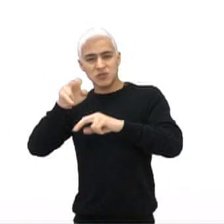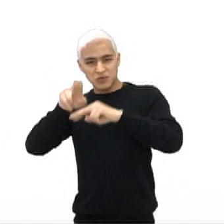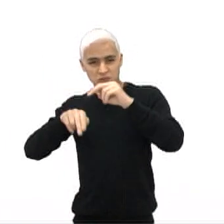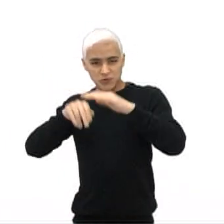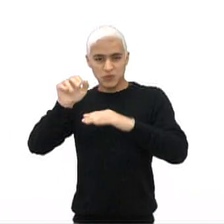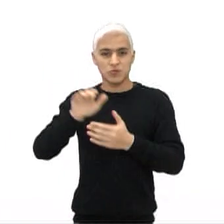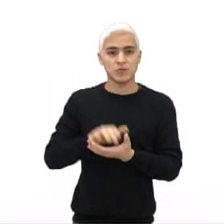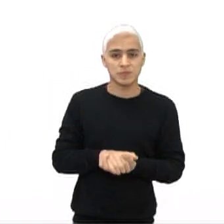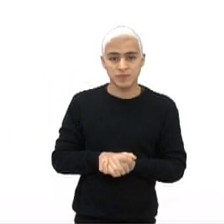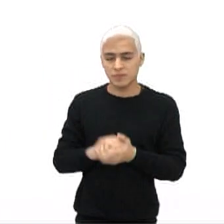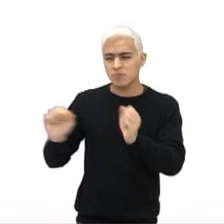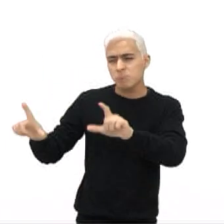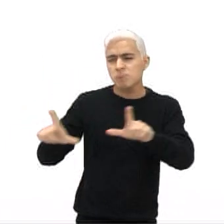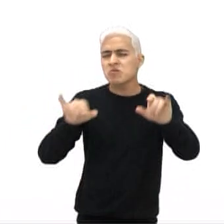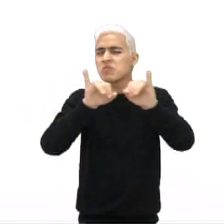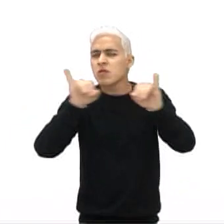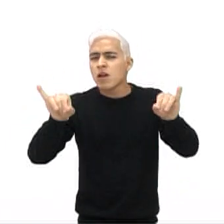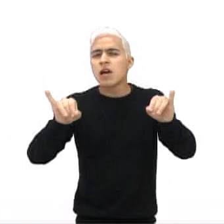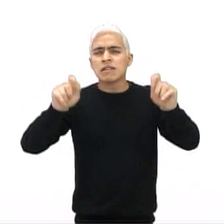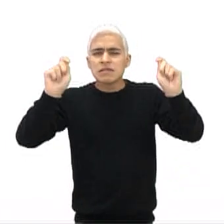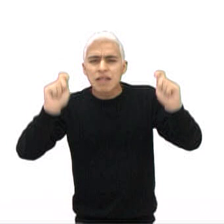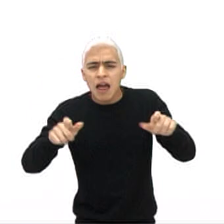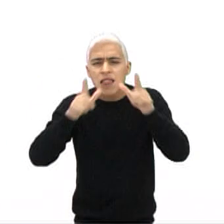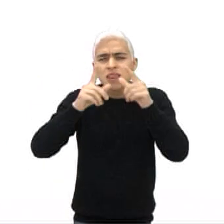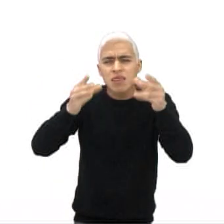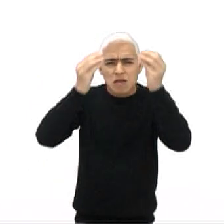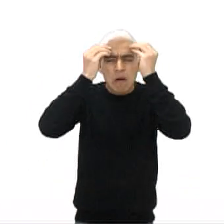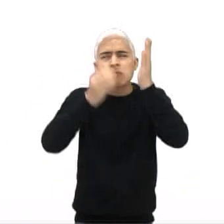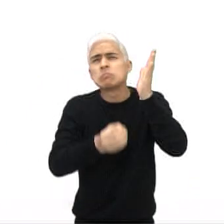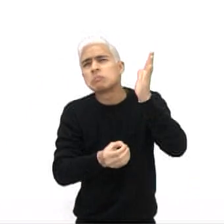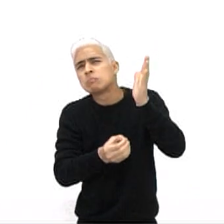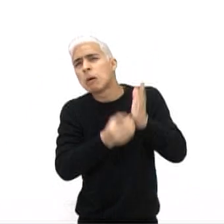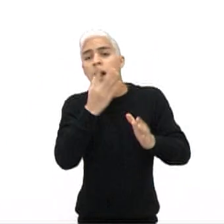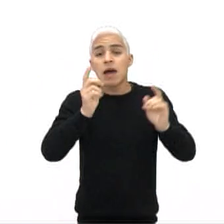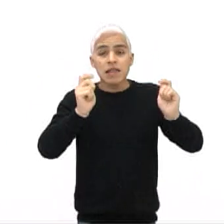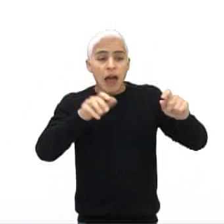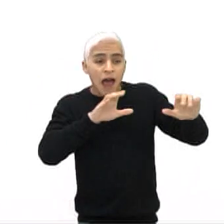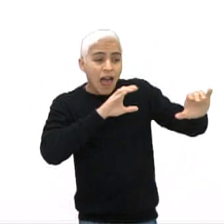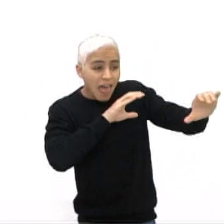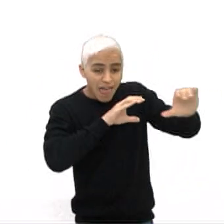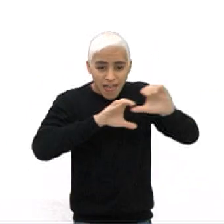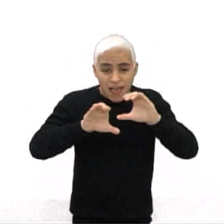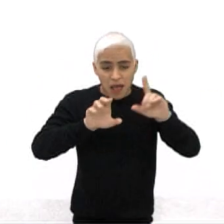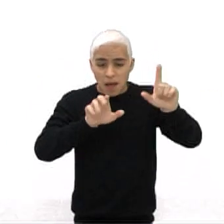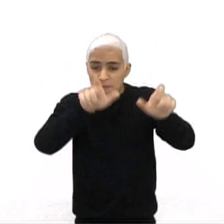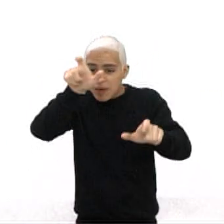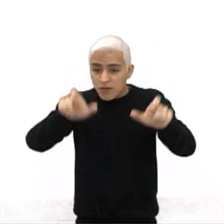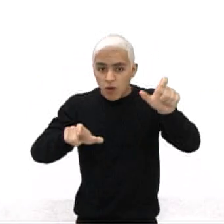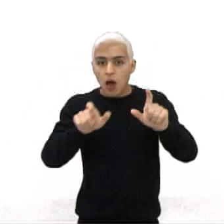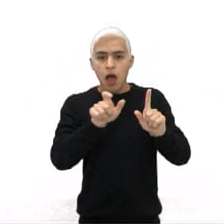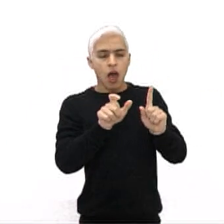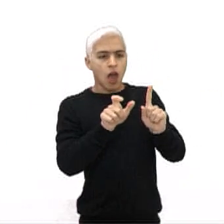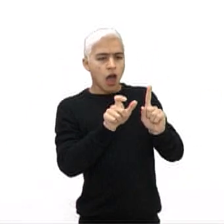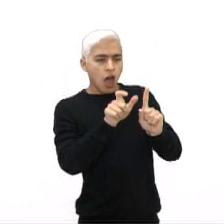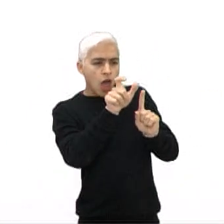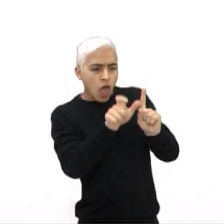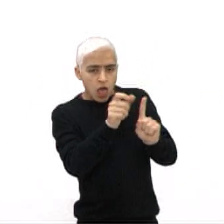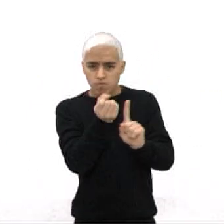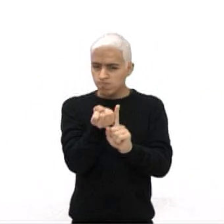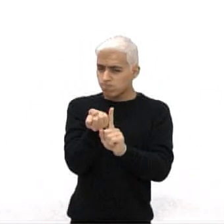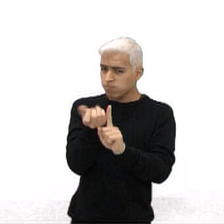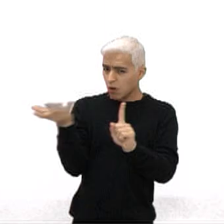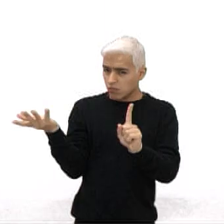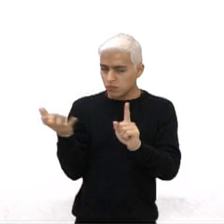várias linguagens que permitem a comunicação entre as pessoas, o verbal e o não